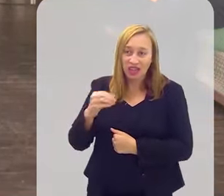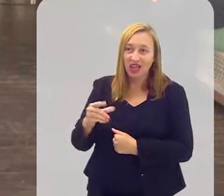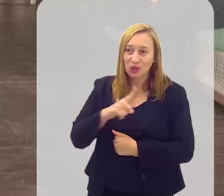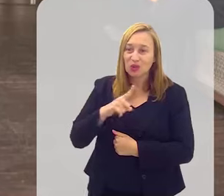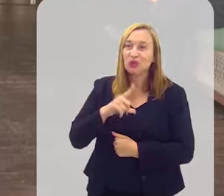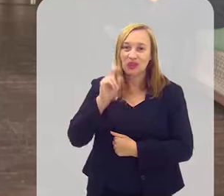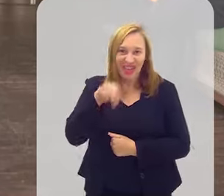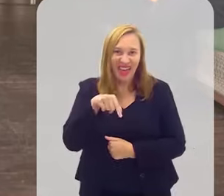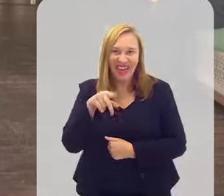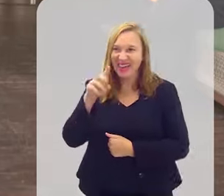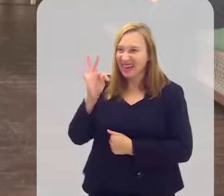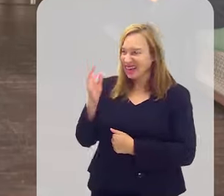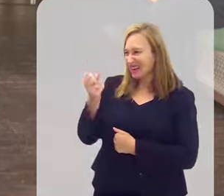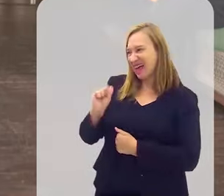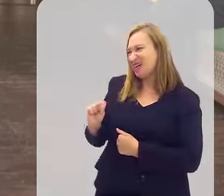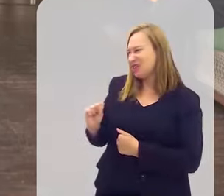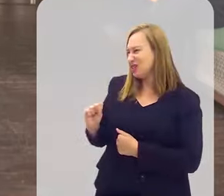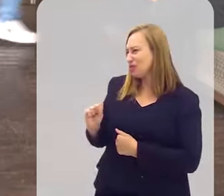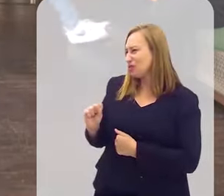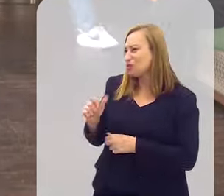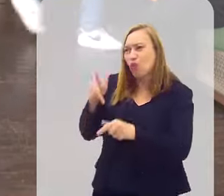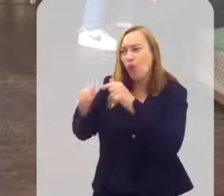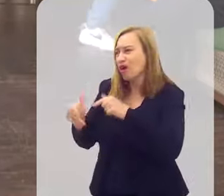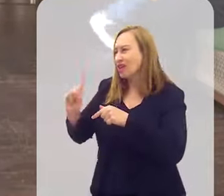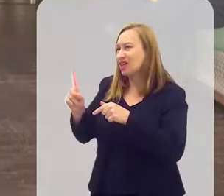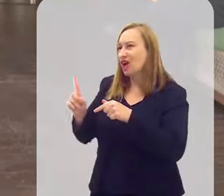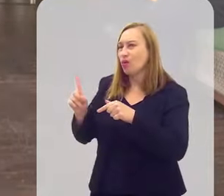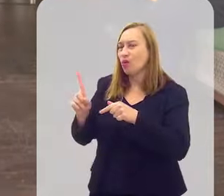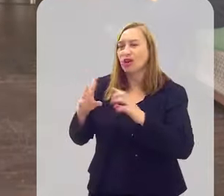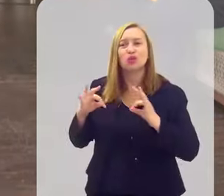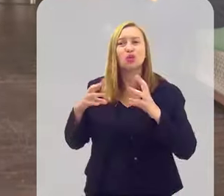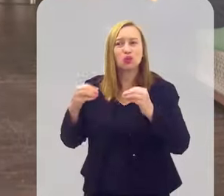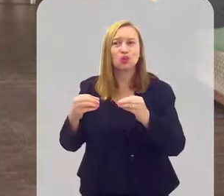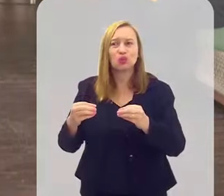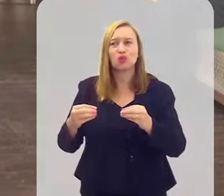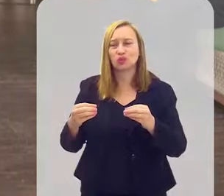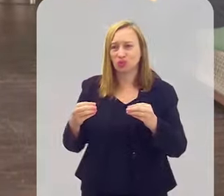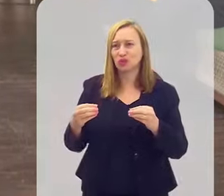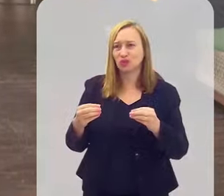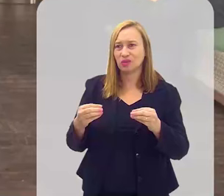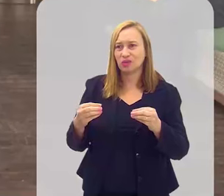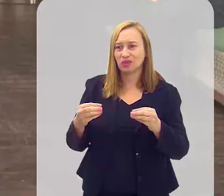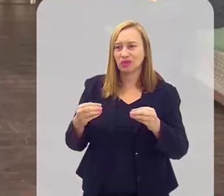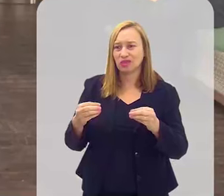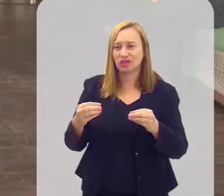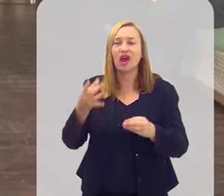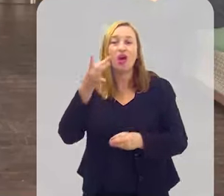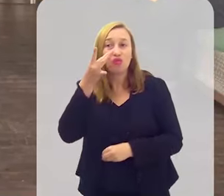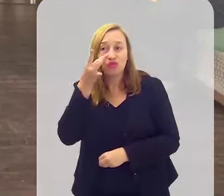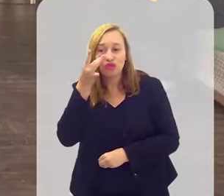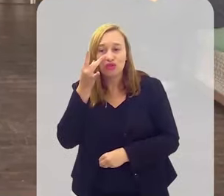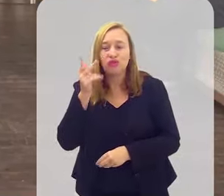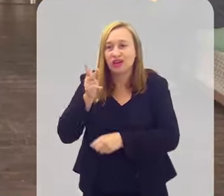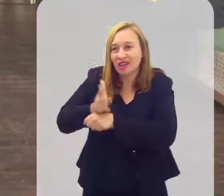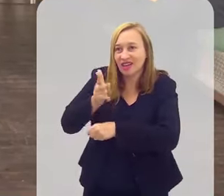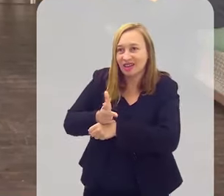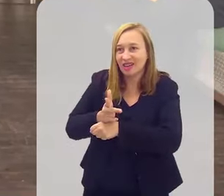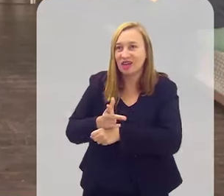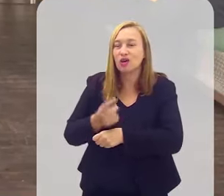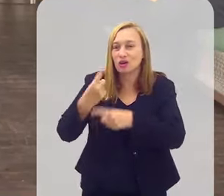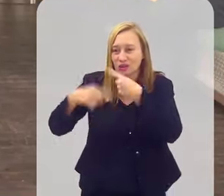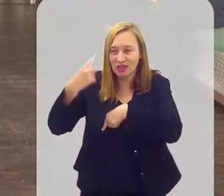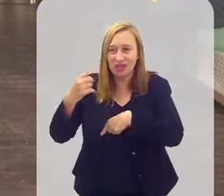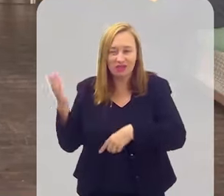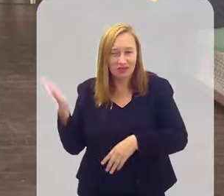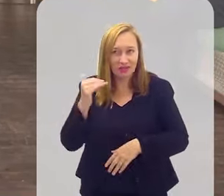tá valendo tudo está valendo tá taisinha não corta não tá tudo isso aqui valendo é um programa ao vivo né direto do campo do Golf Então vamos